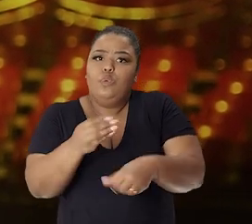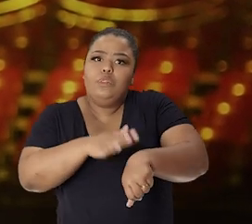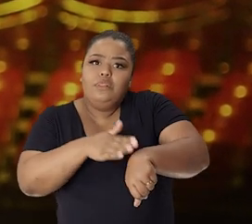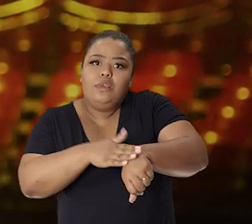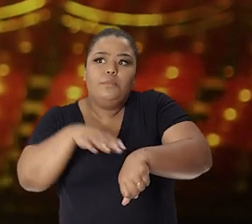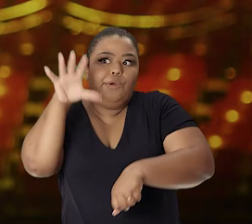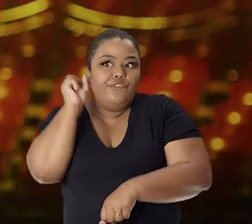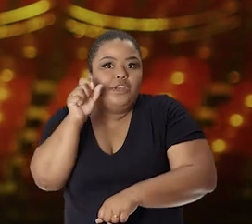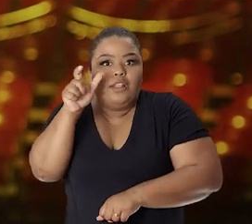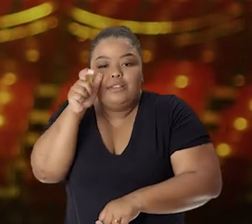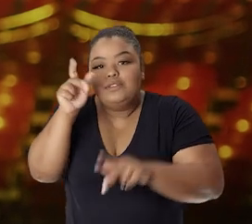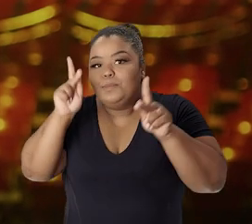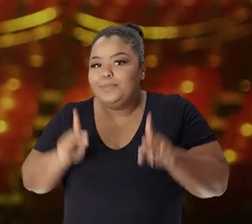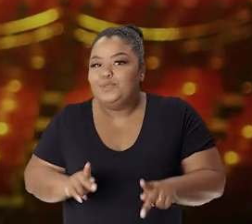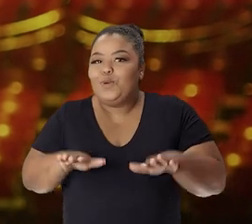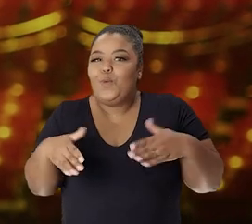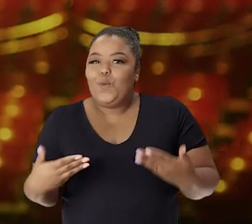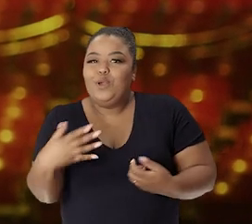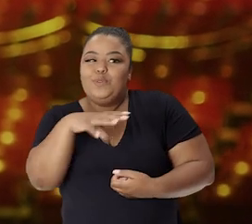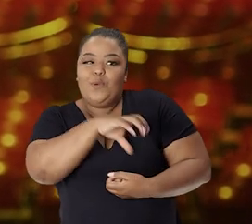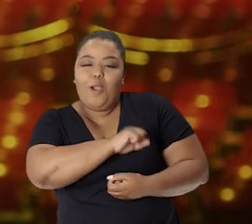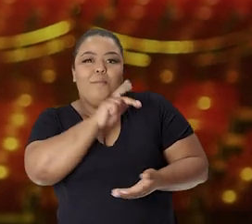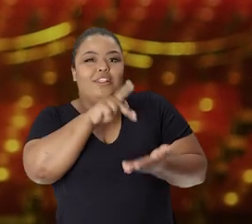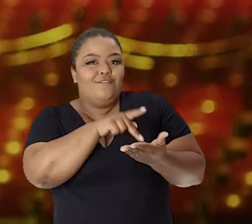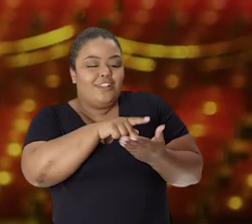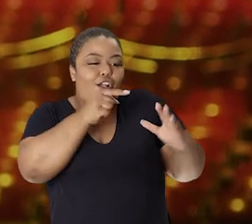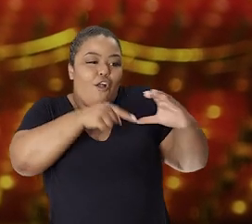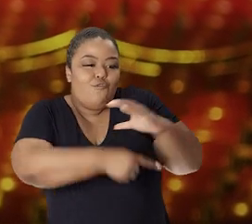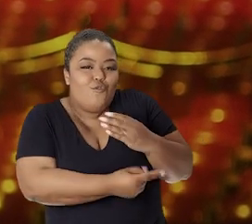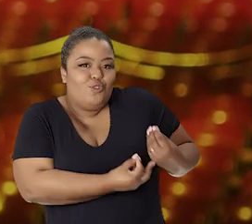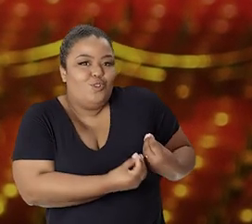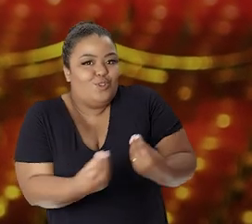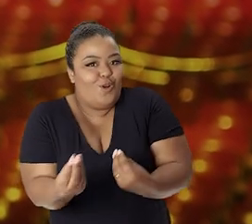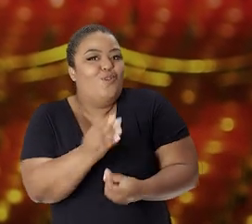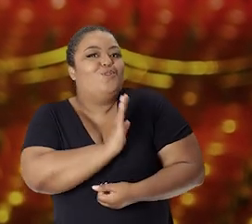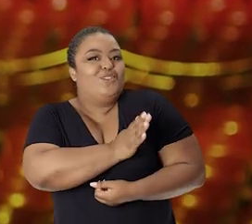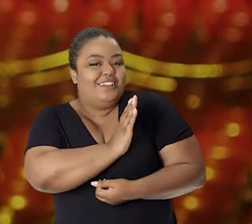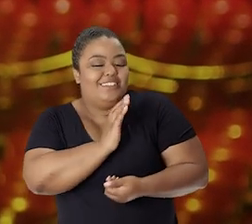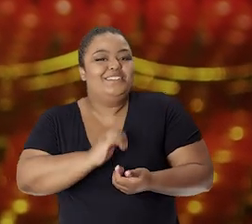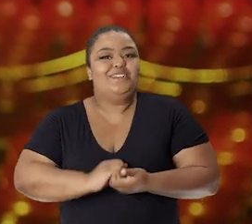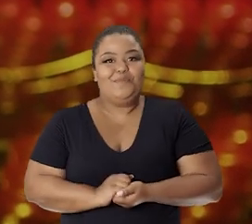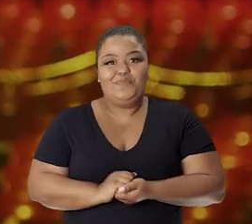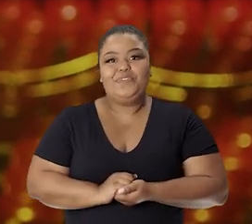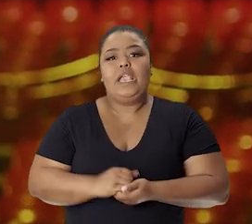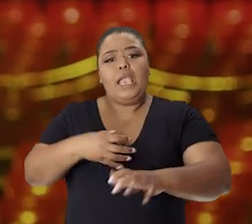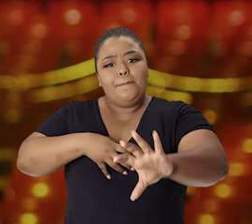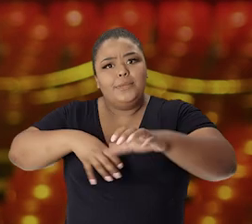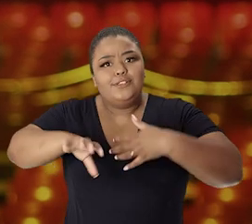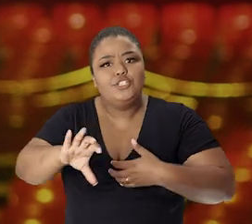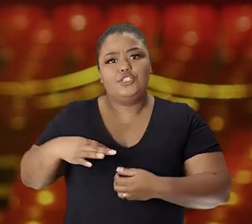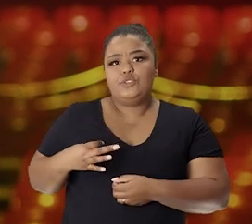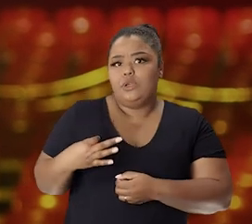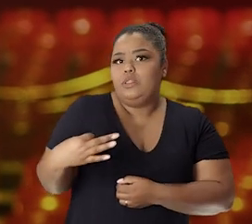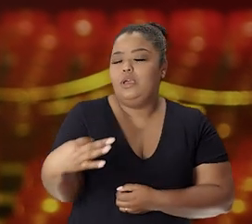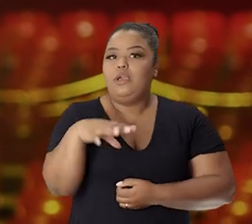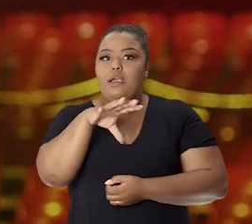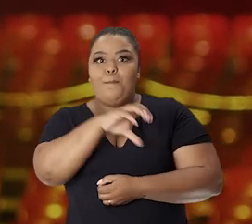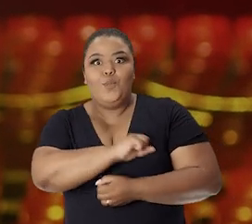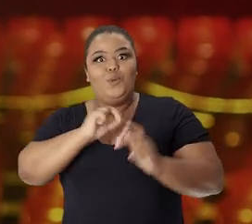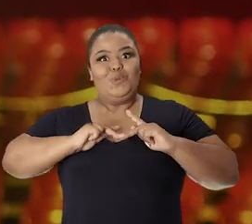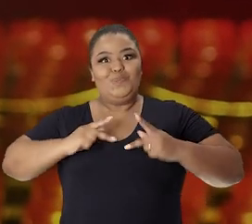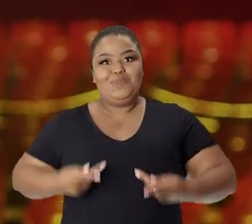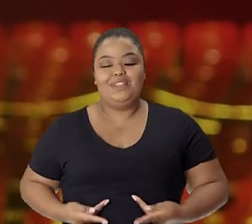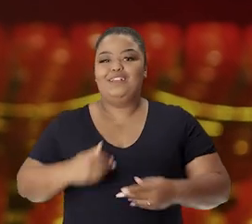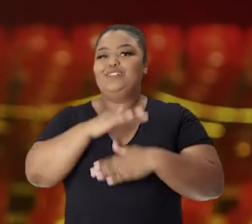escutar alguém? Quando você ama, no fundo, você está doando o seu coração. Empatia, solidariedade,